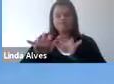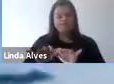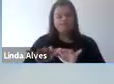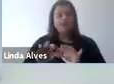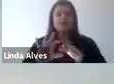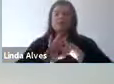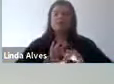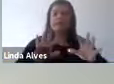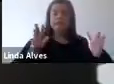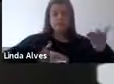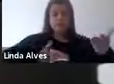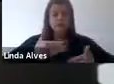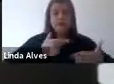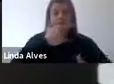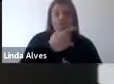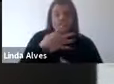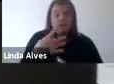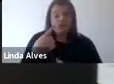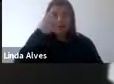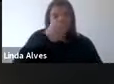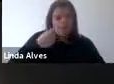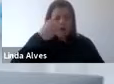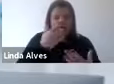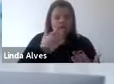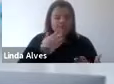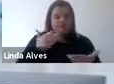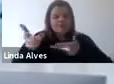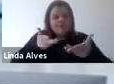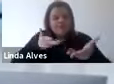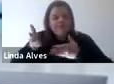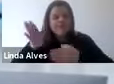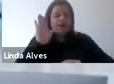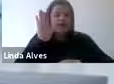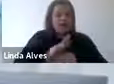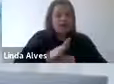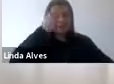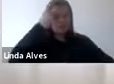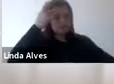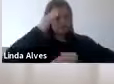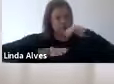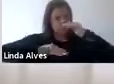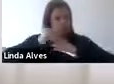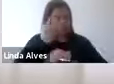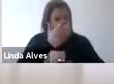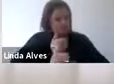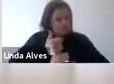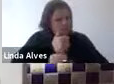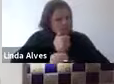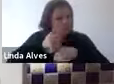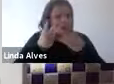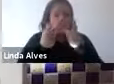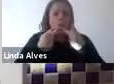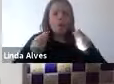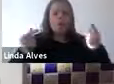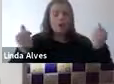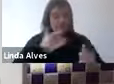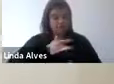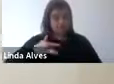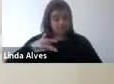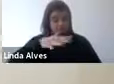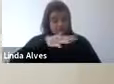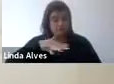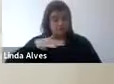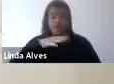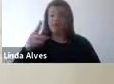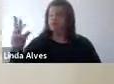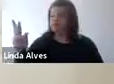24 horas do seu dia. Atendimento personalizado com profissionais qualificados da área da saúde. Cadastro de até